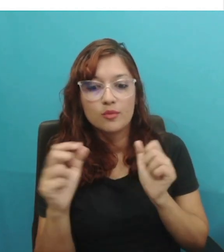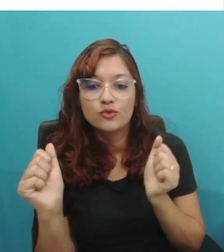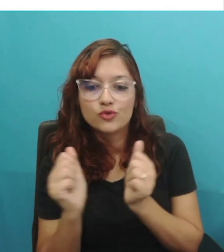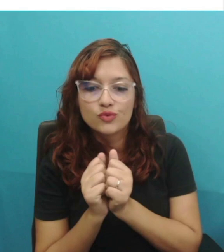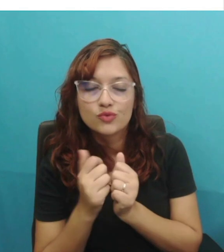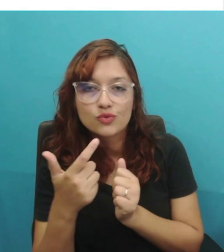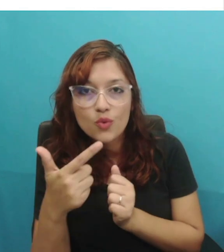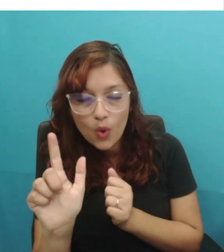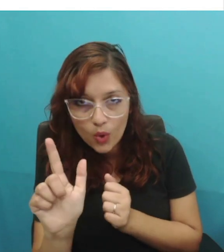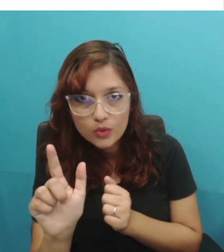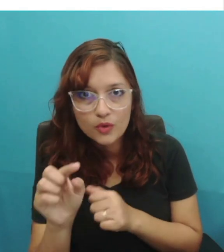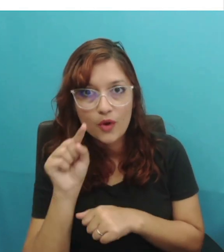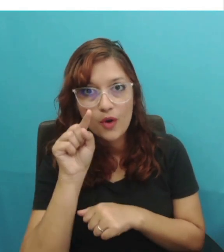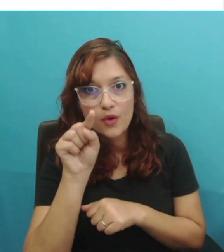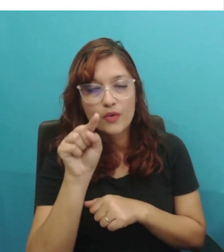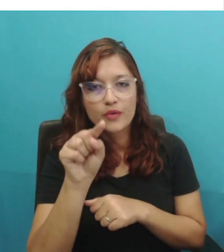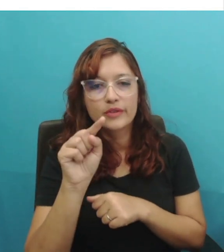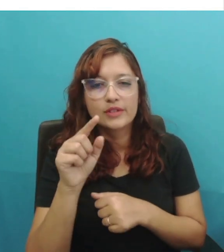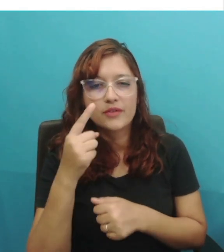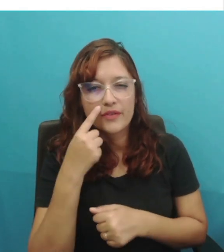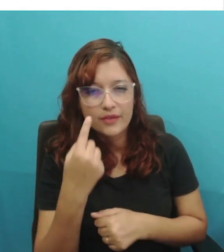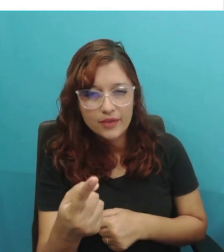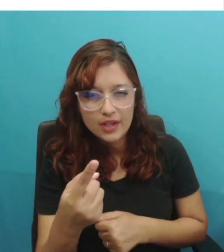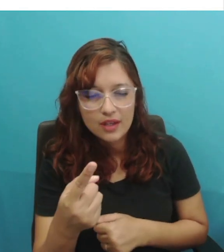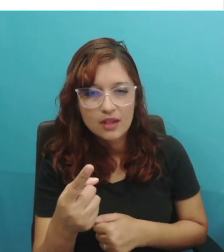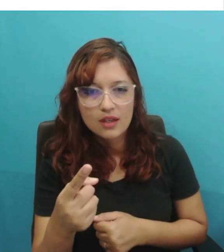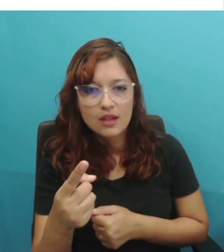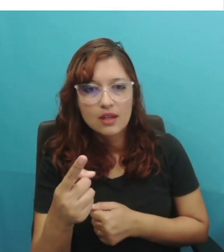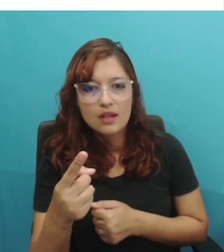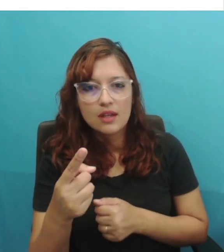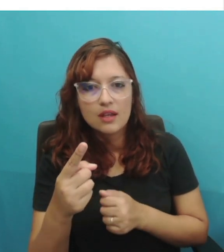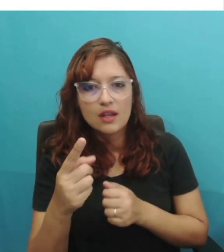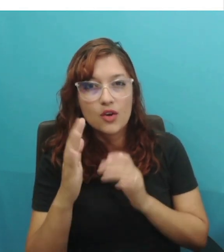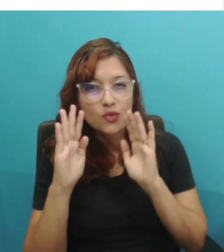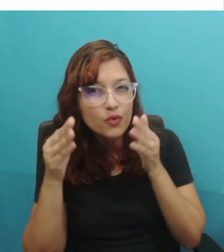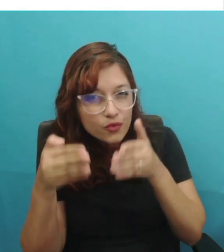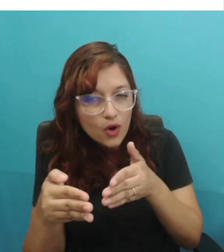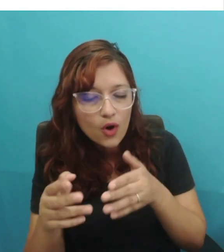sozinho e o verbo acompanhado,